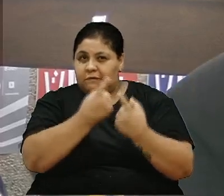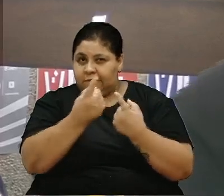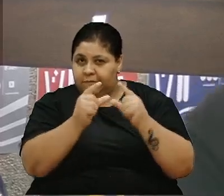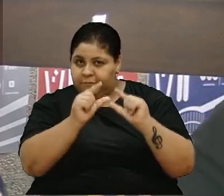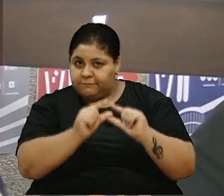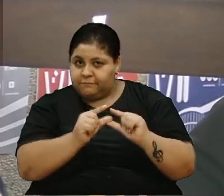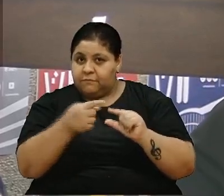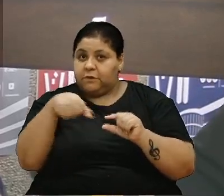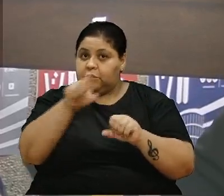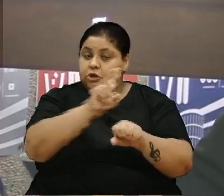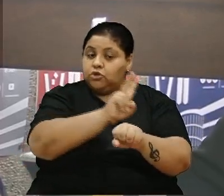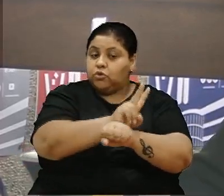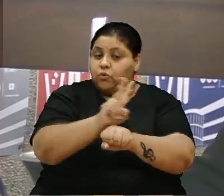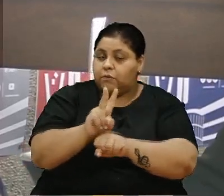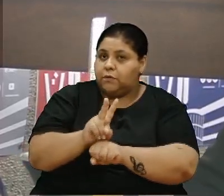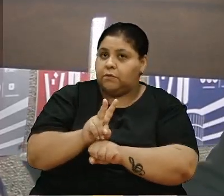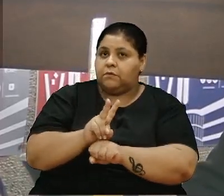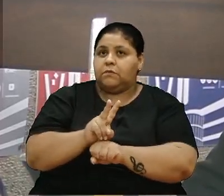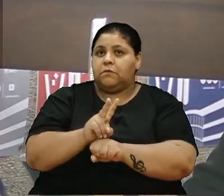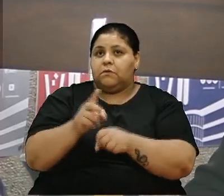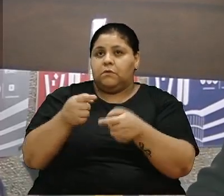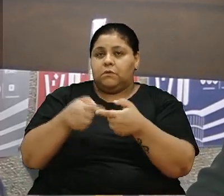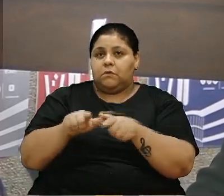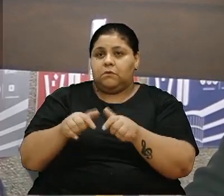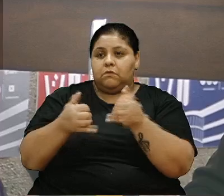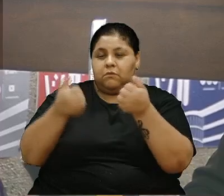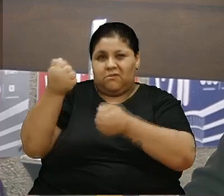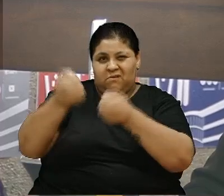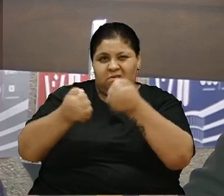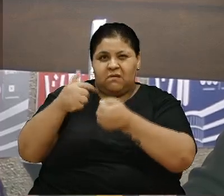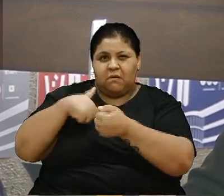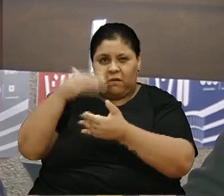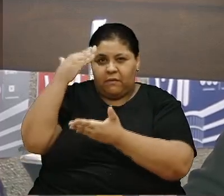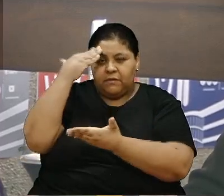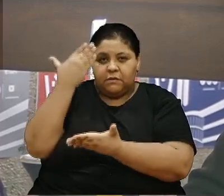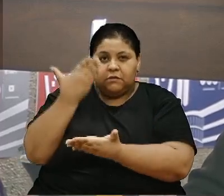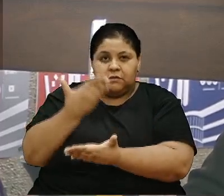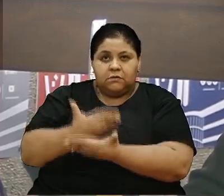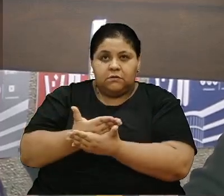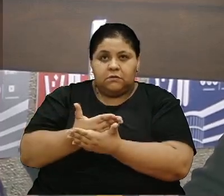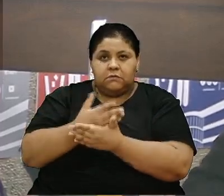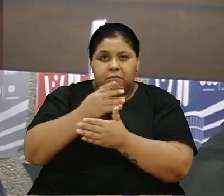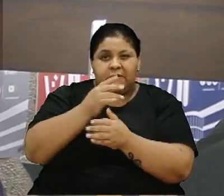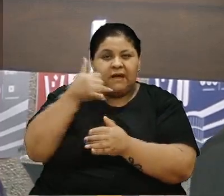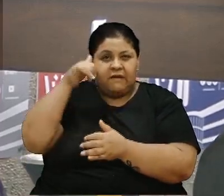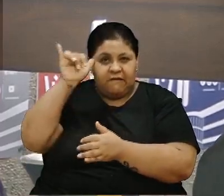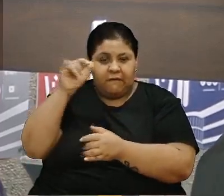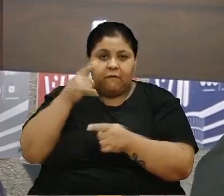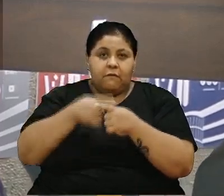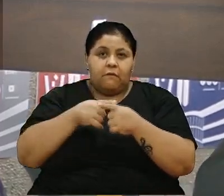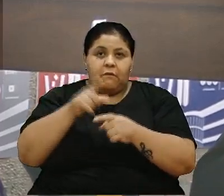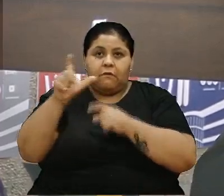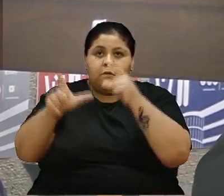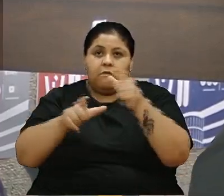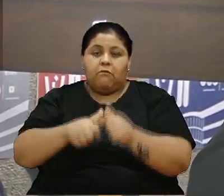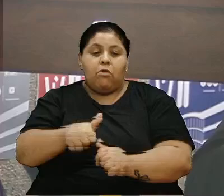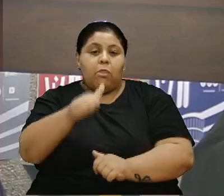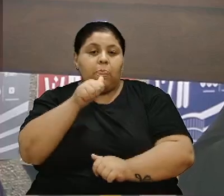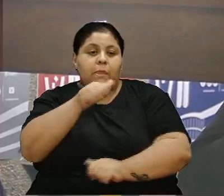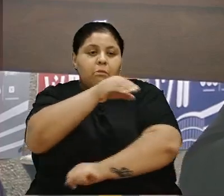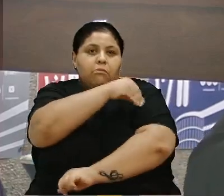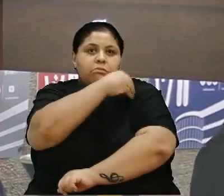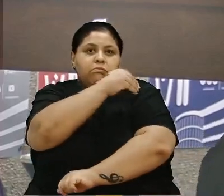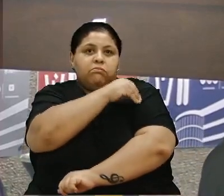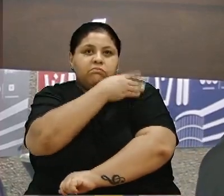gente prevenir. Então, colocando as viaturas lá, eu acredito que vai prevenir bastante, porque as pessoas ingerem bebida alcoólica e,